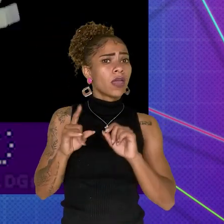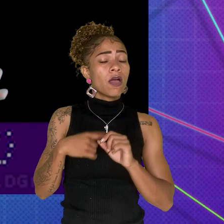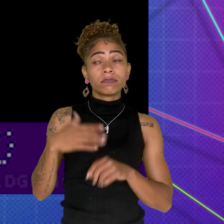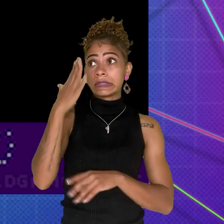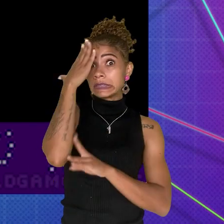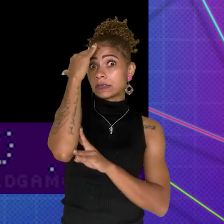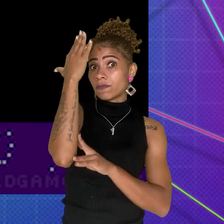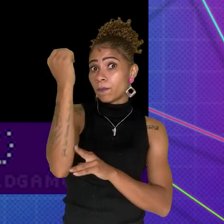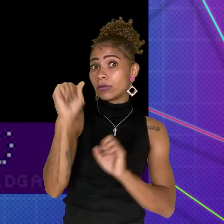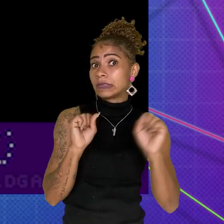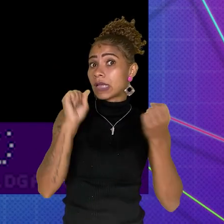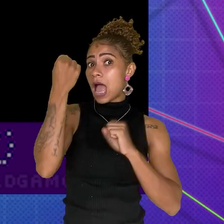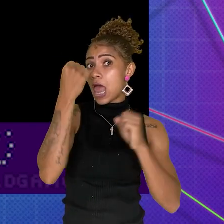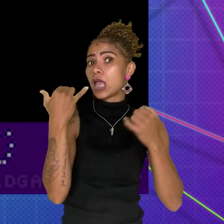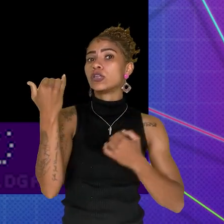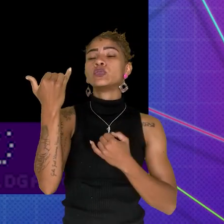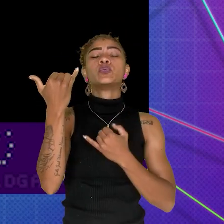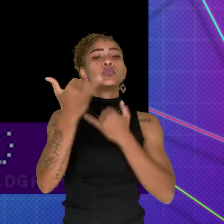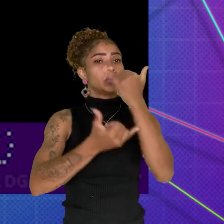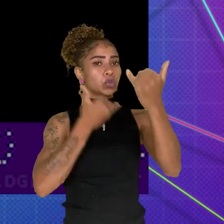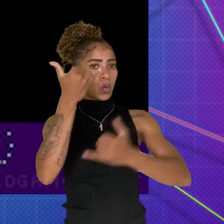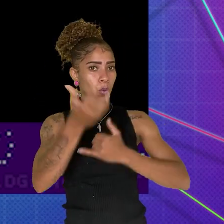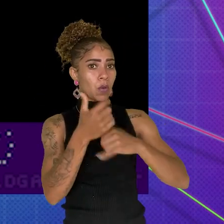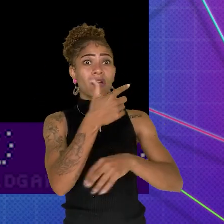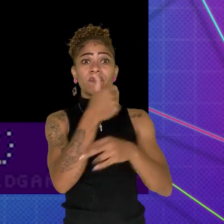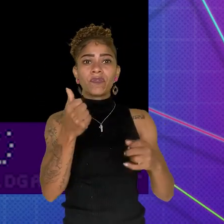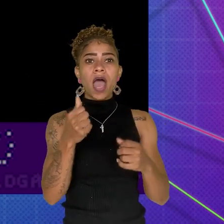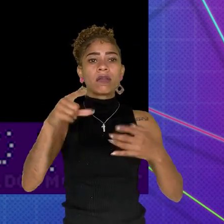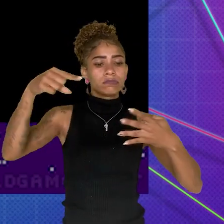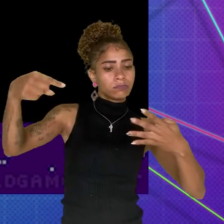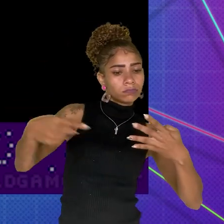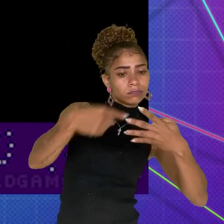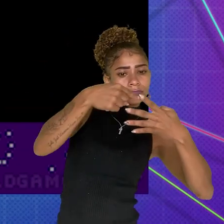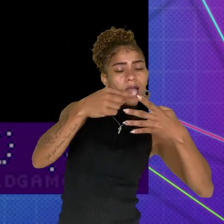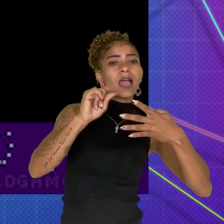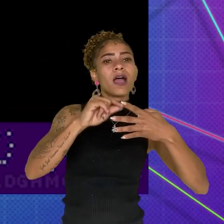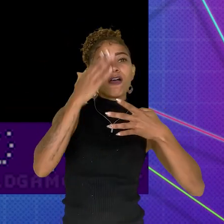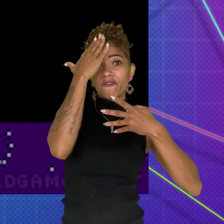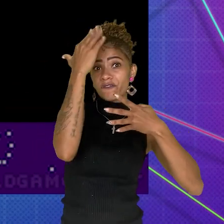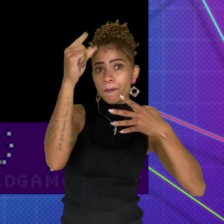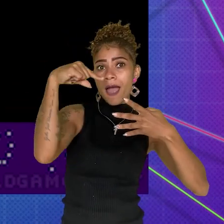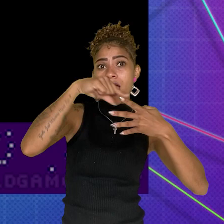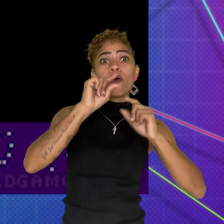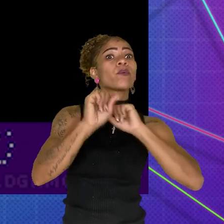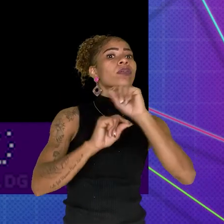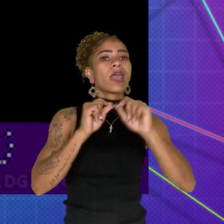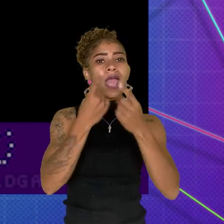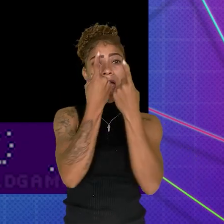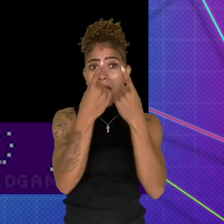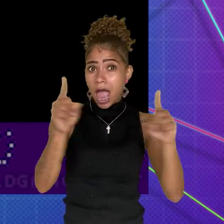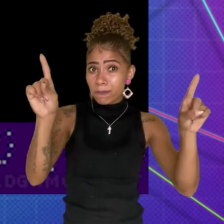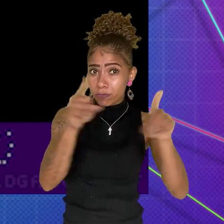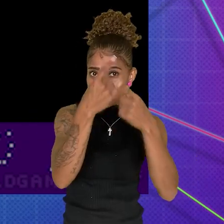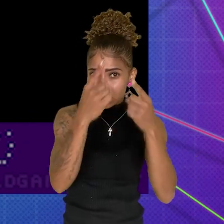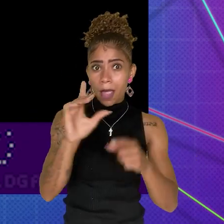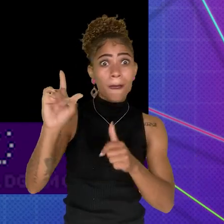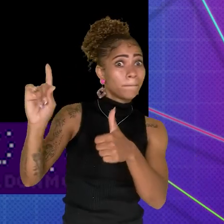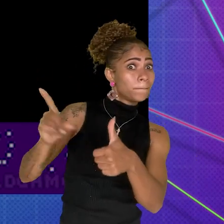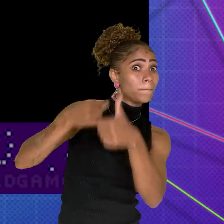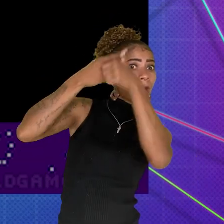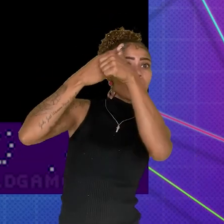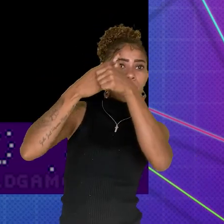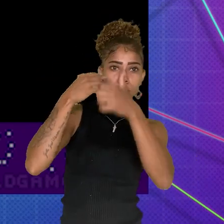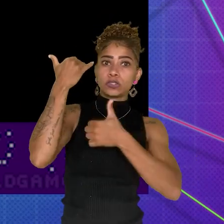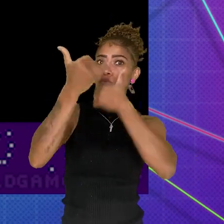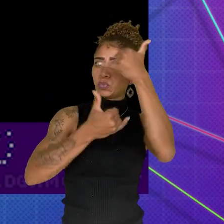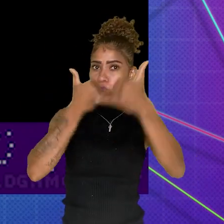um grande sucesso na indústria dos jogos eletrônicos. Um dos elementos que contribuíram para o sucesso desse jogo foi a sua trilha sonora, que se tornou a